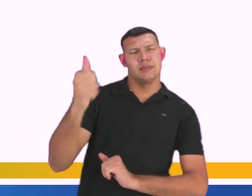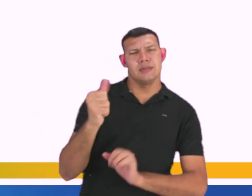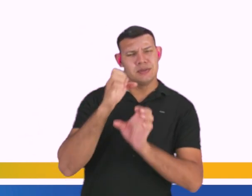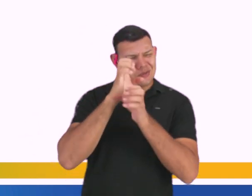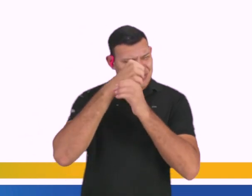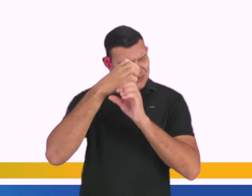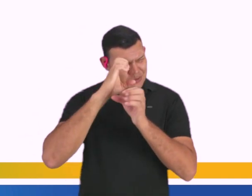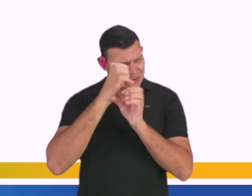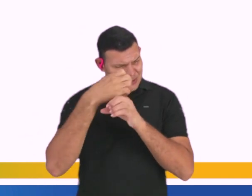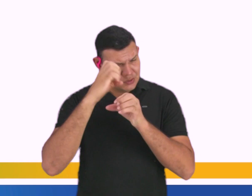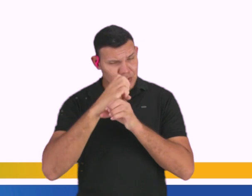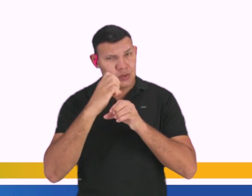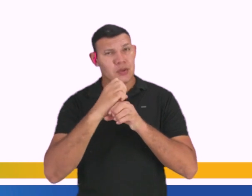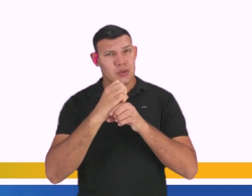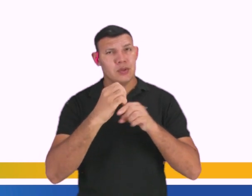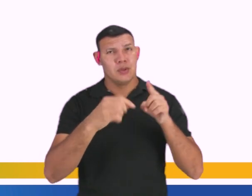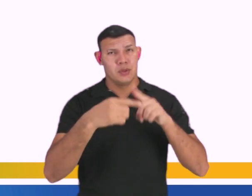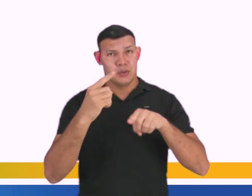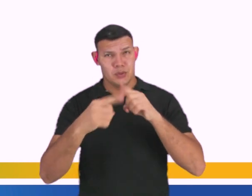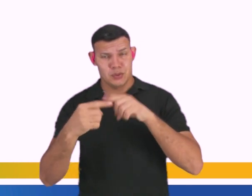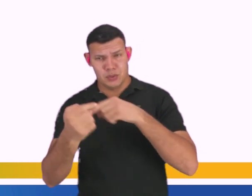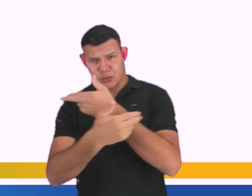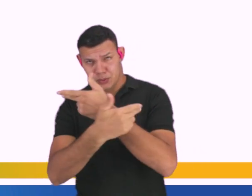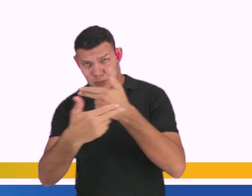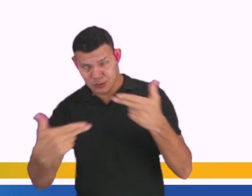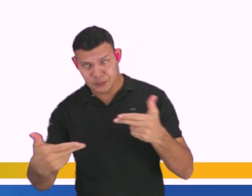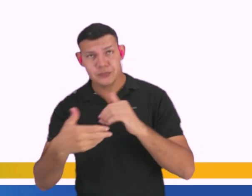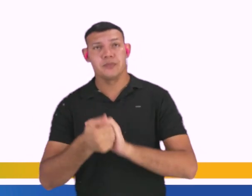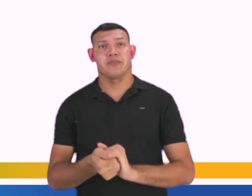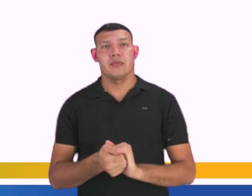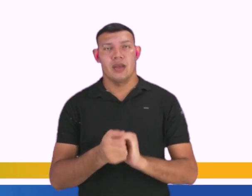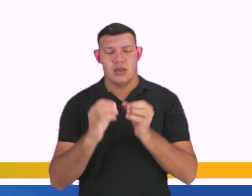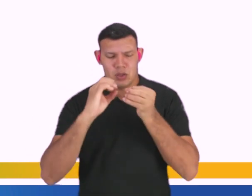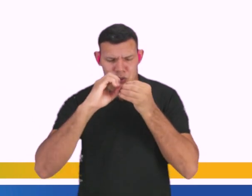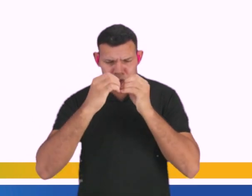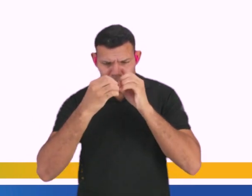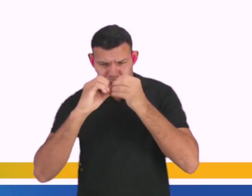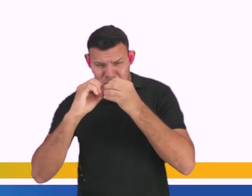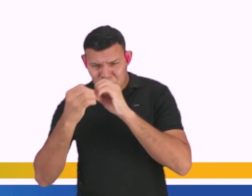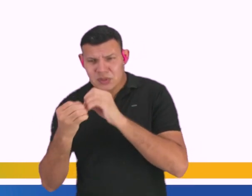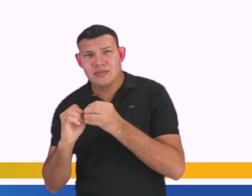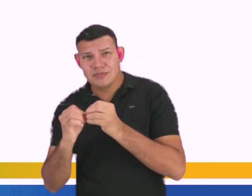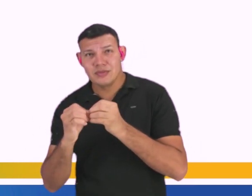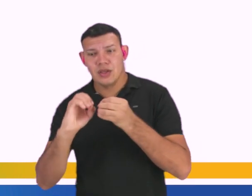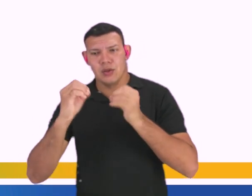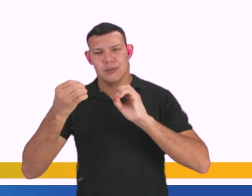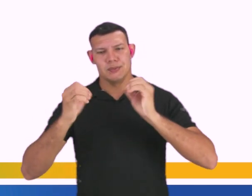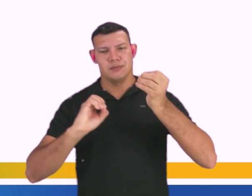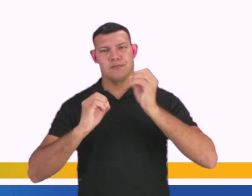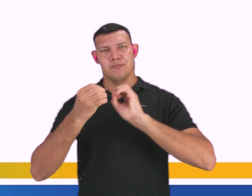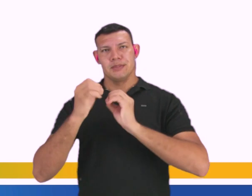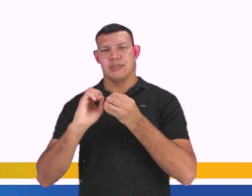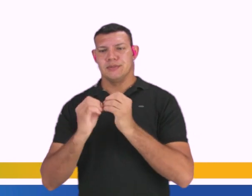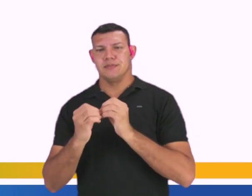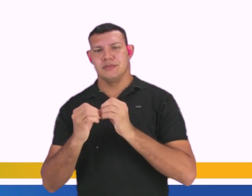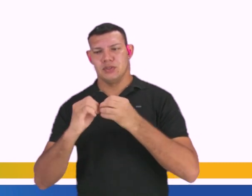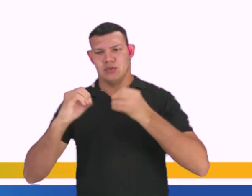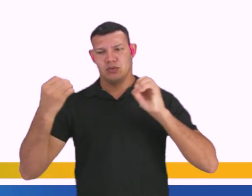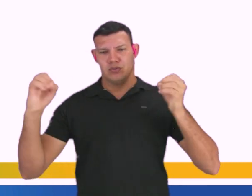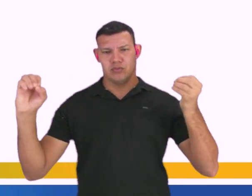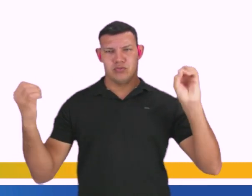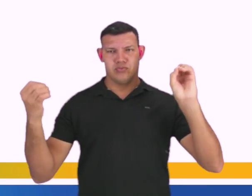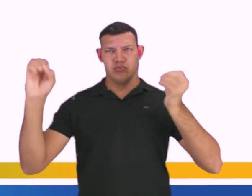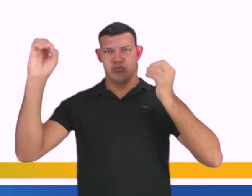desses materiais, a gente vai ver como que essas partículas estão agregadas e as disposições delas. Alguns têm uma distância maior